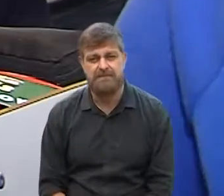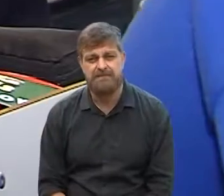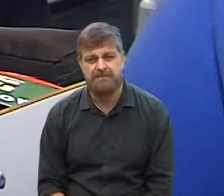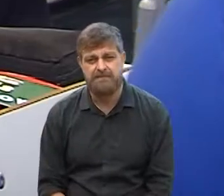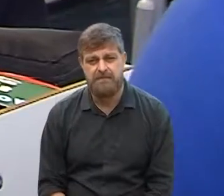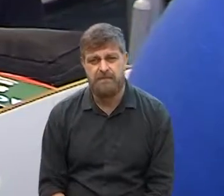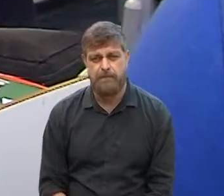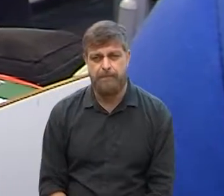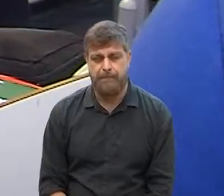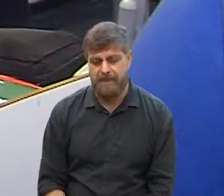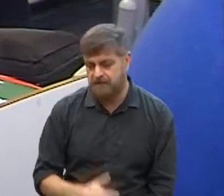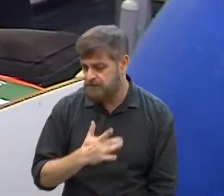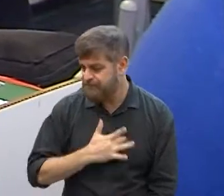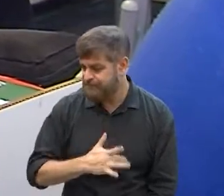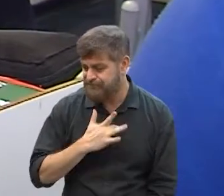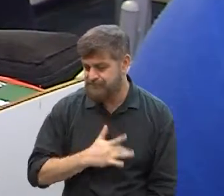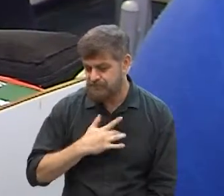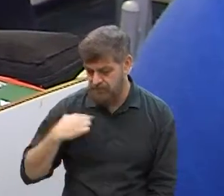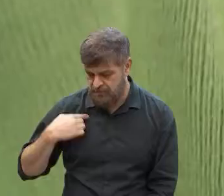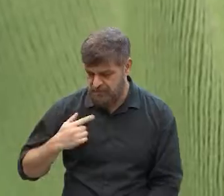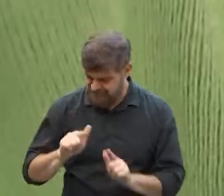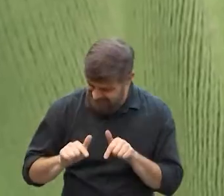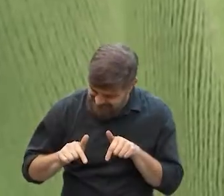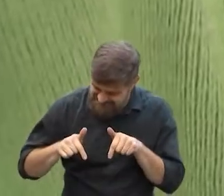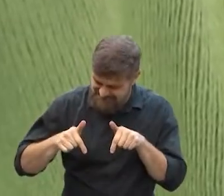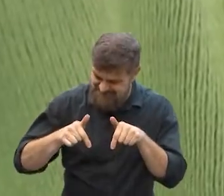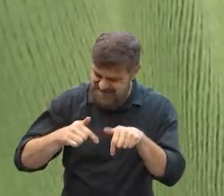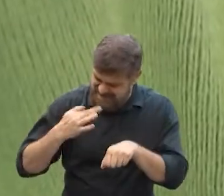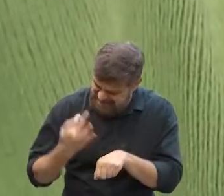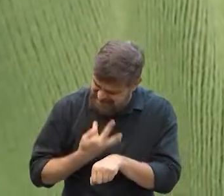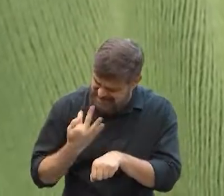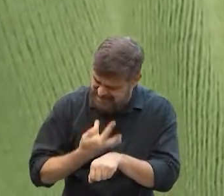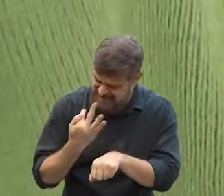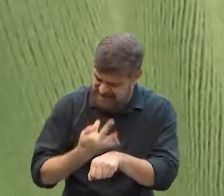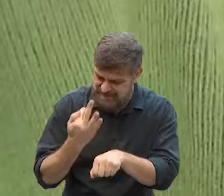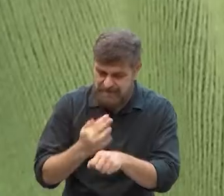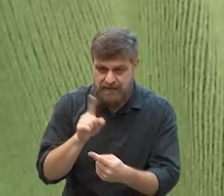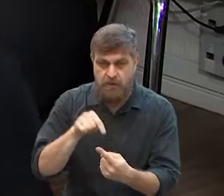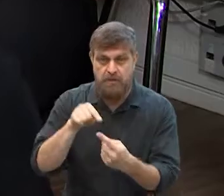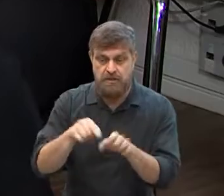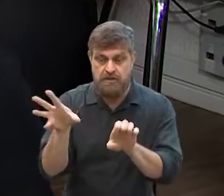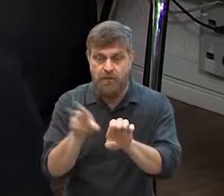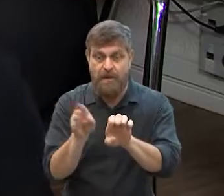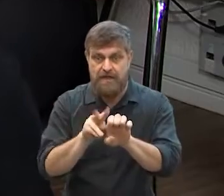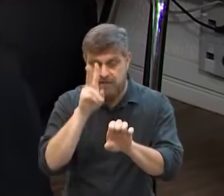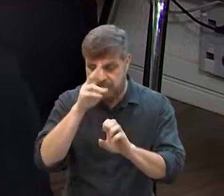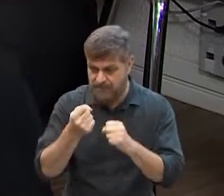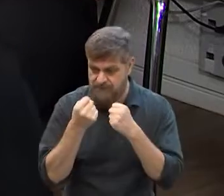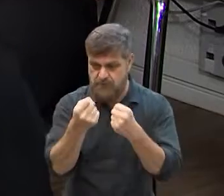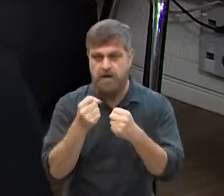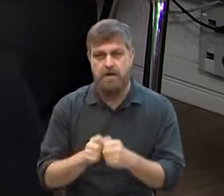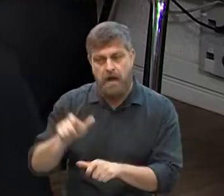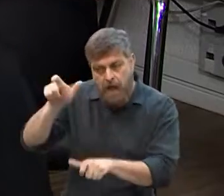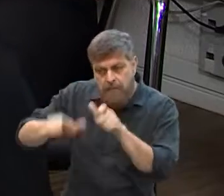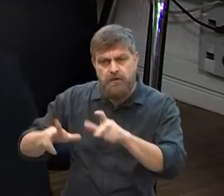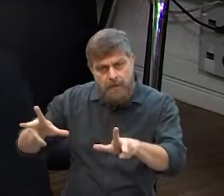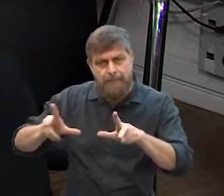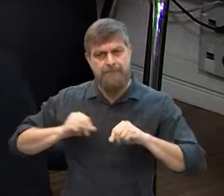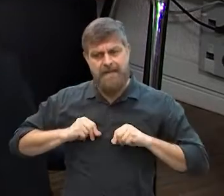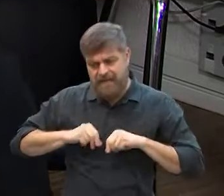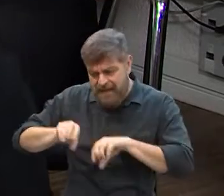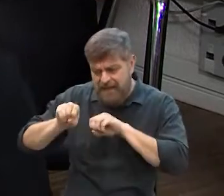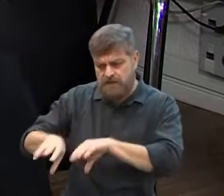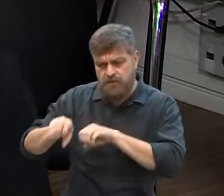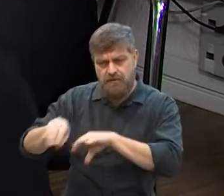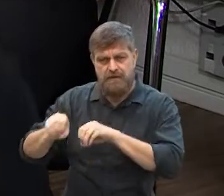gente lamenta muito, mas a gente vai continuar nessa luta pelo fortalecimento da EJA. São pessoas que também merecem educação.